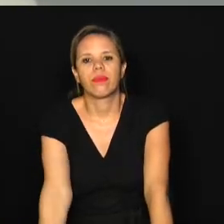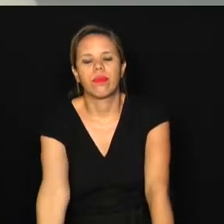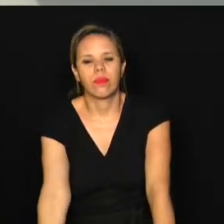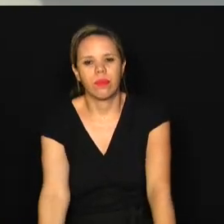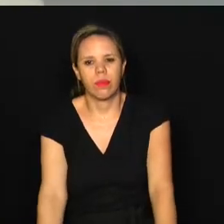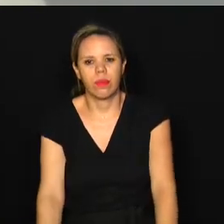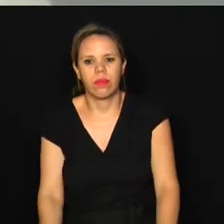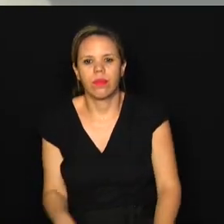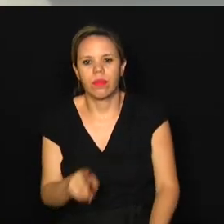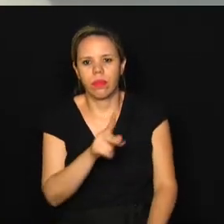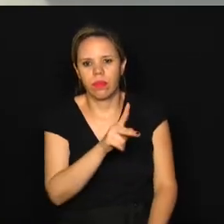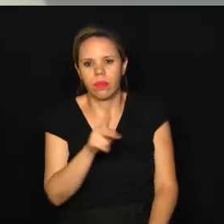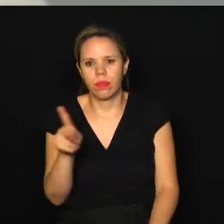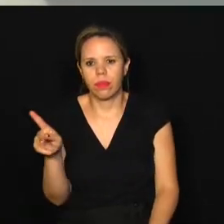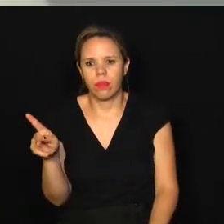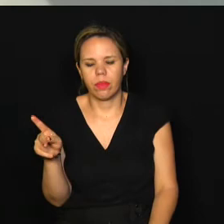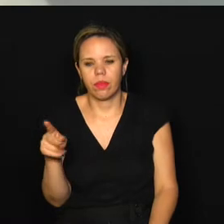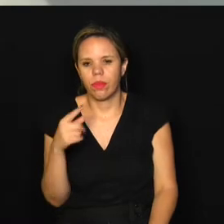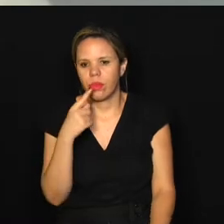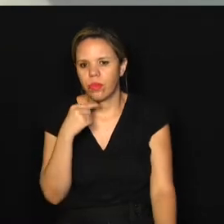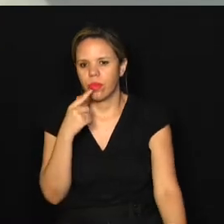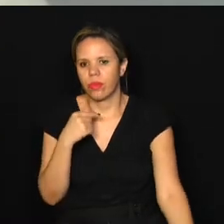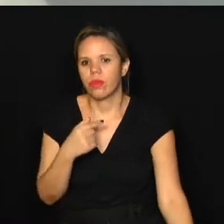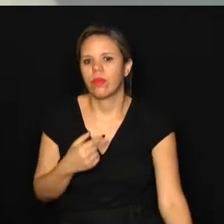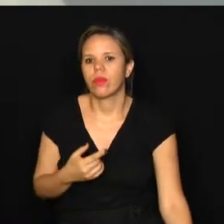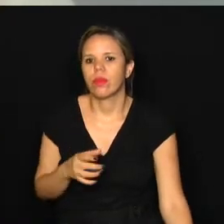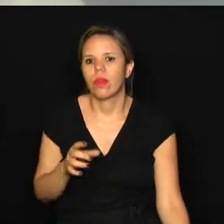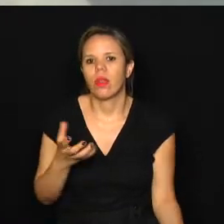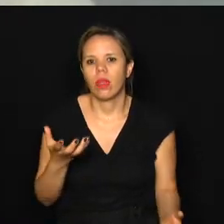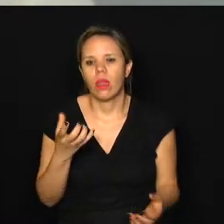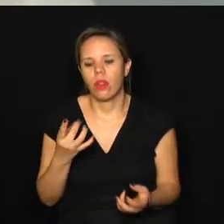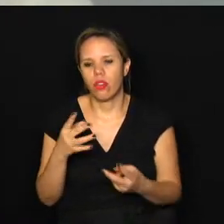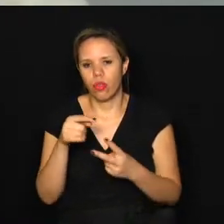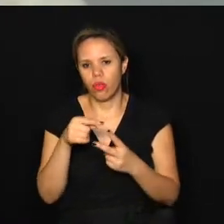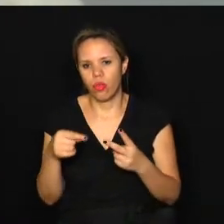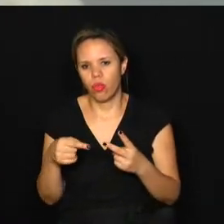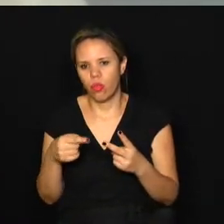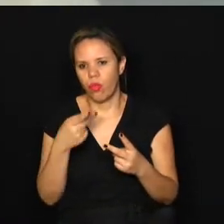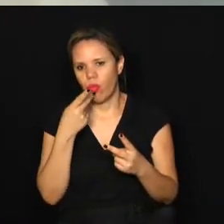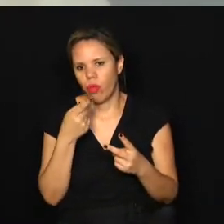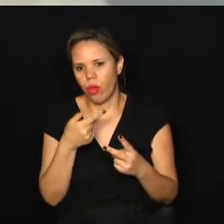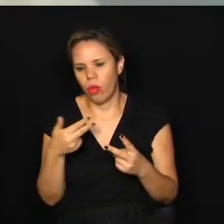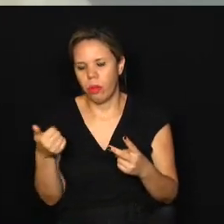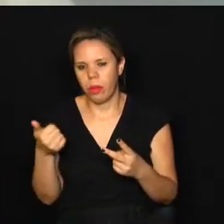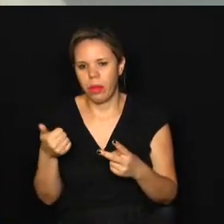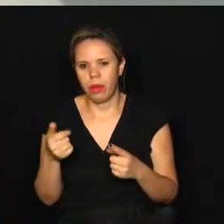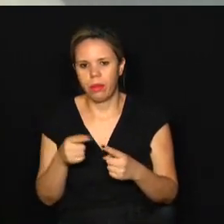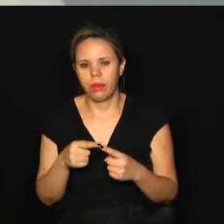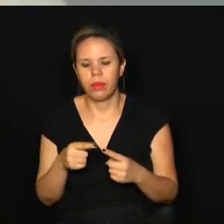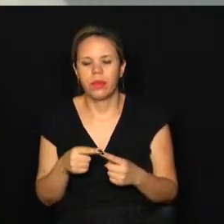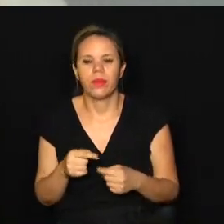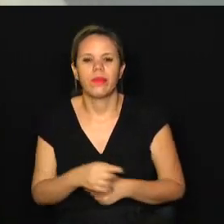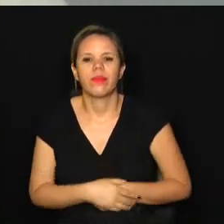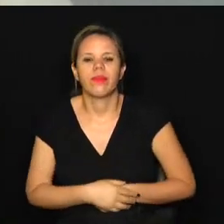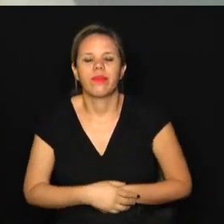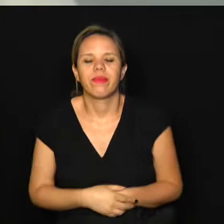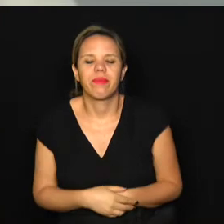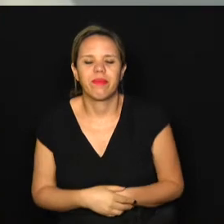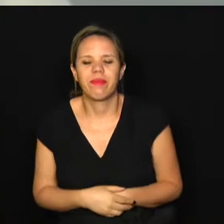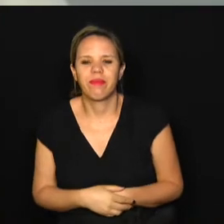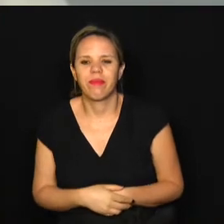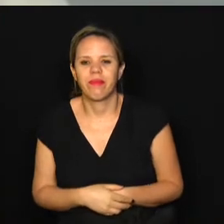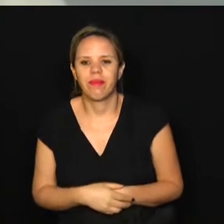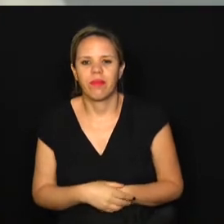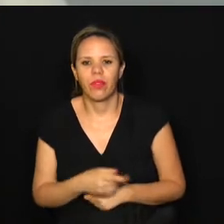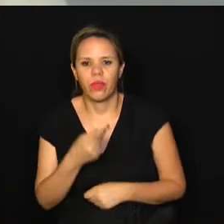Senhor presidente Gilberto Vermelho, eu quero só fazer 2 observações. A primeira é dizer